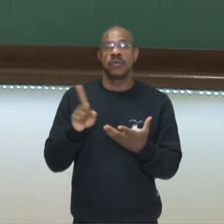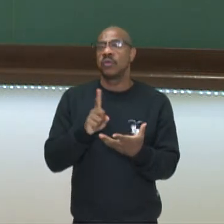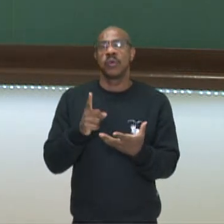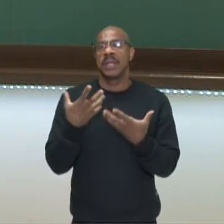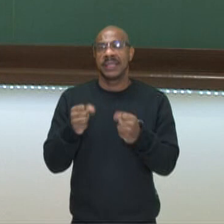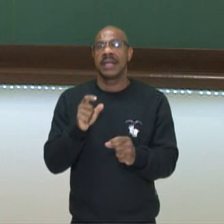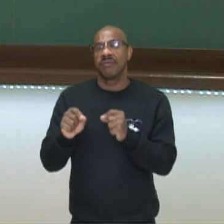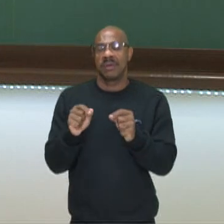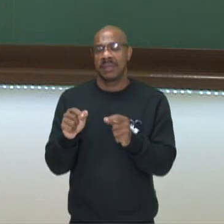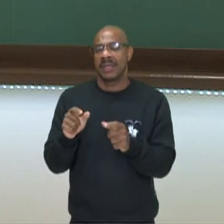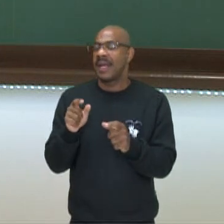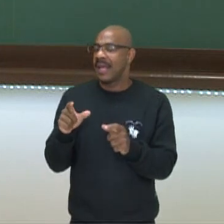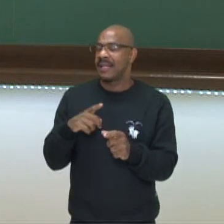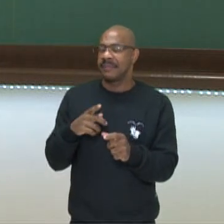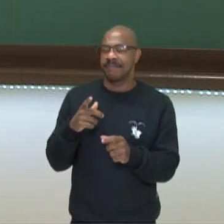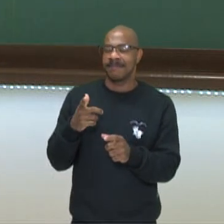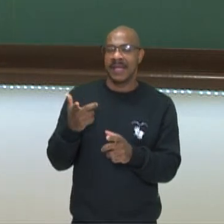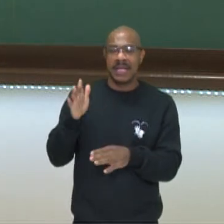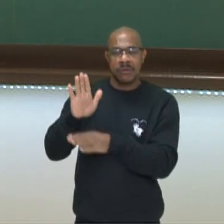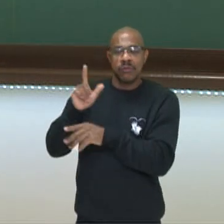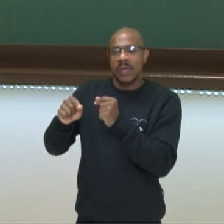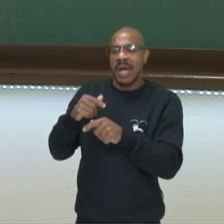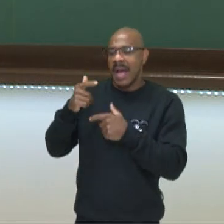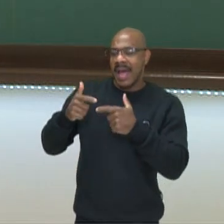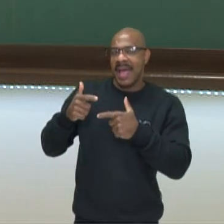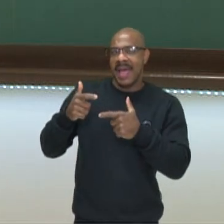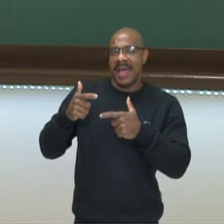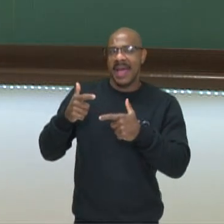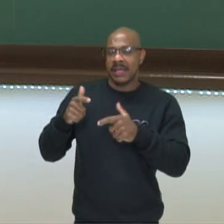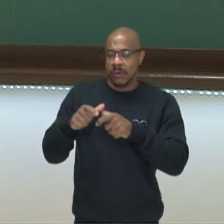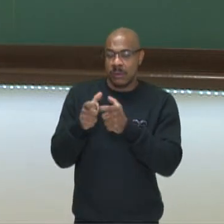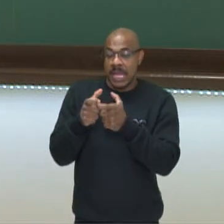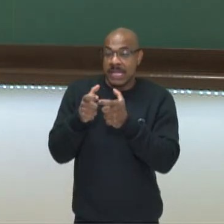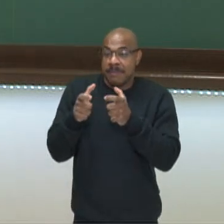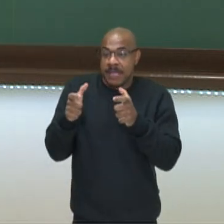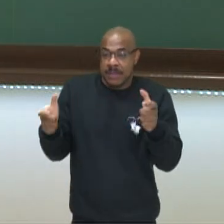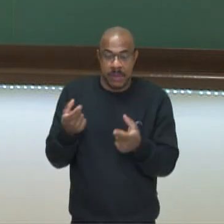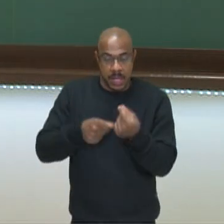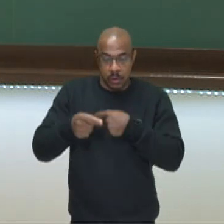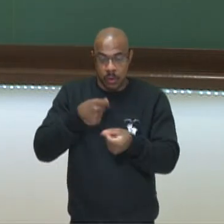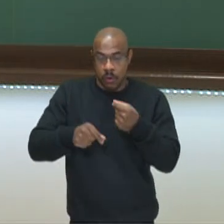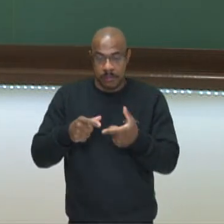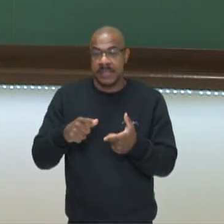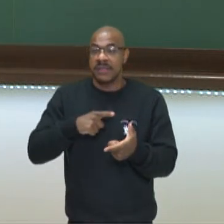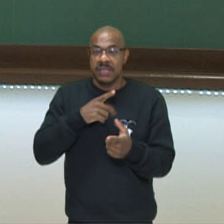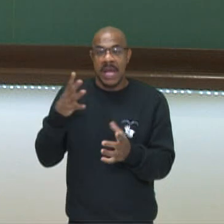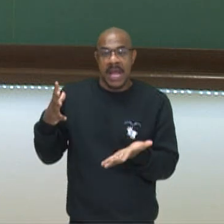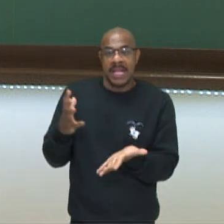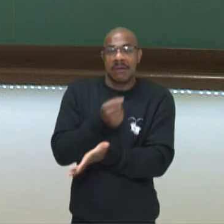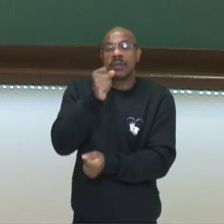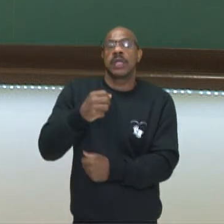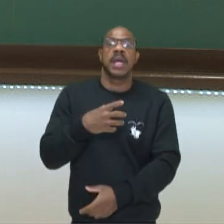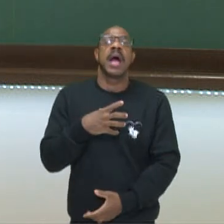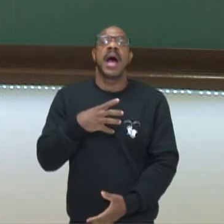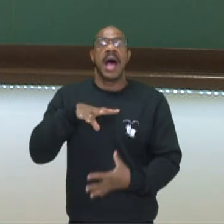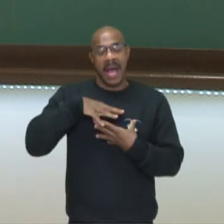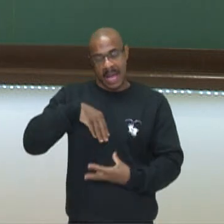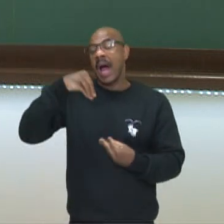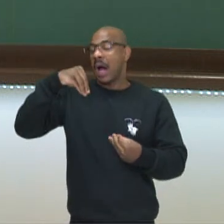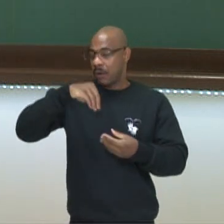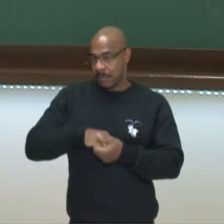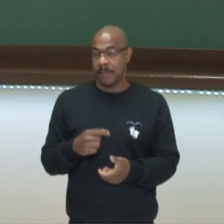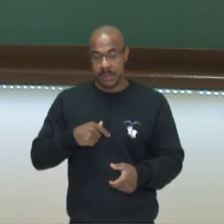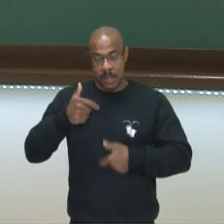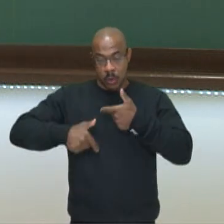o crescimento econômico ele garantia a salvação da alma. Então, o trabalho dignifica o homem e engrandece a